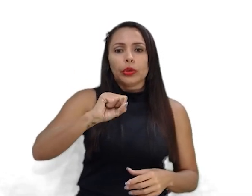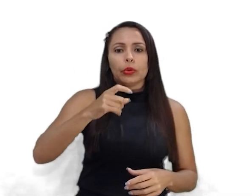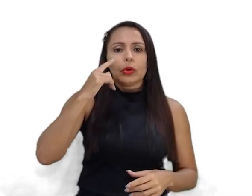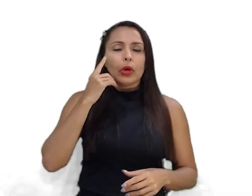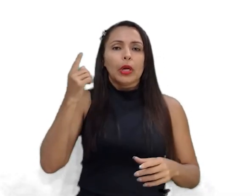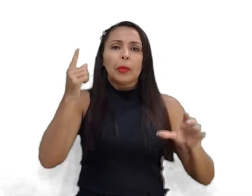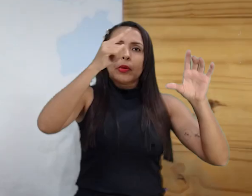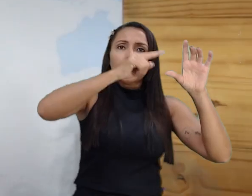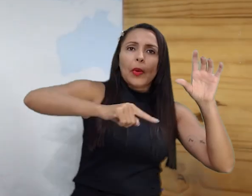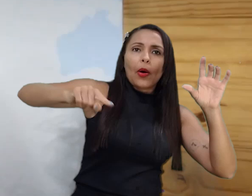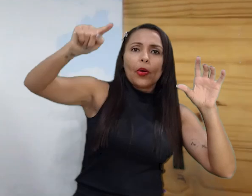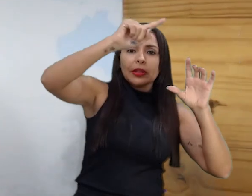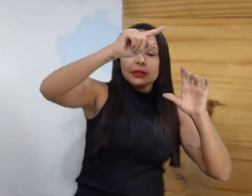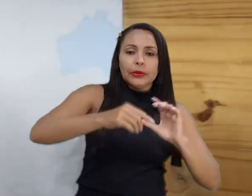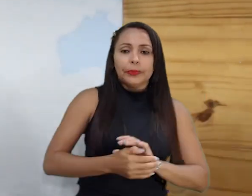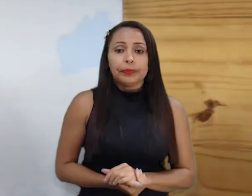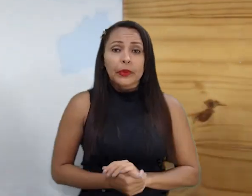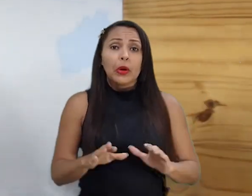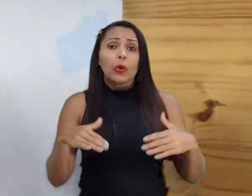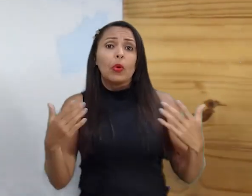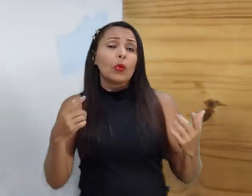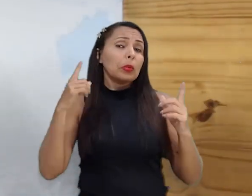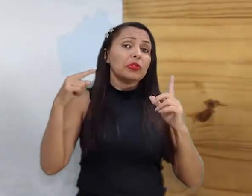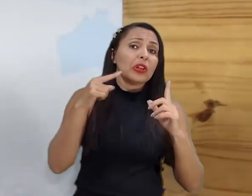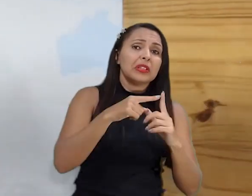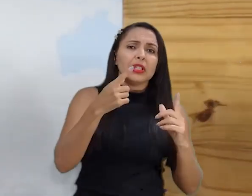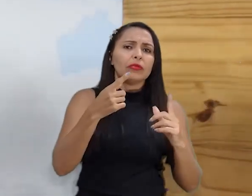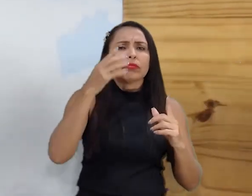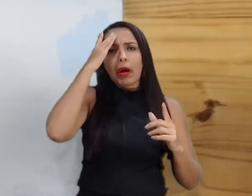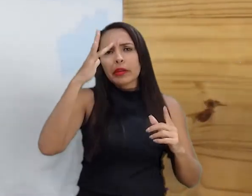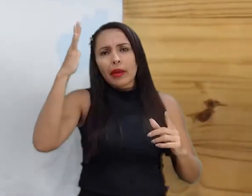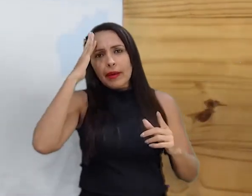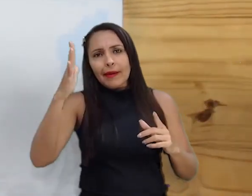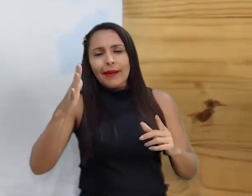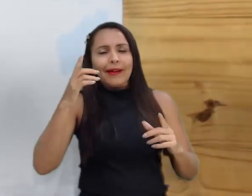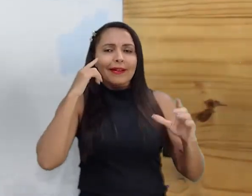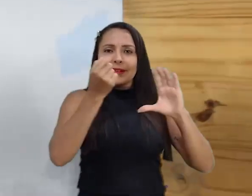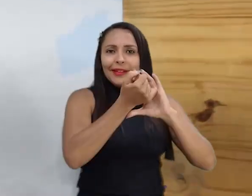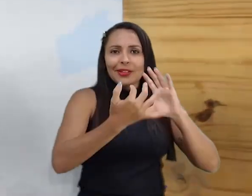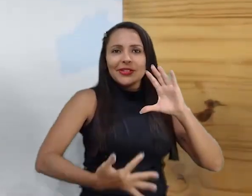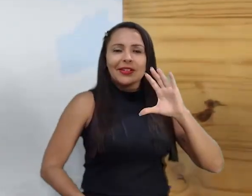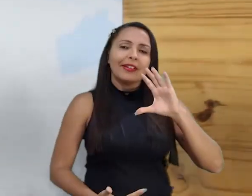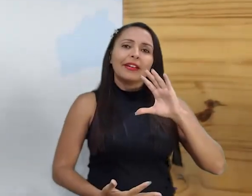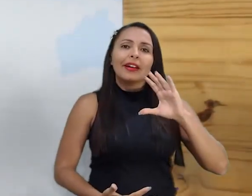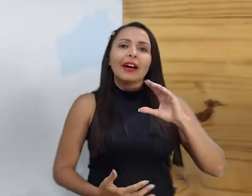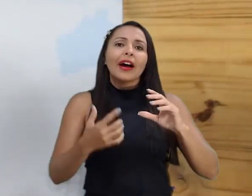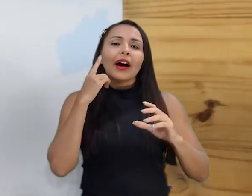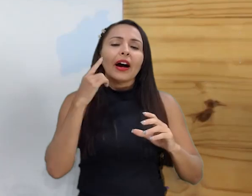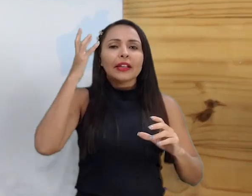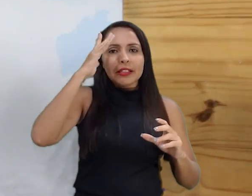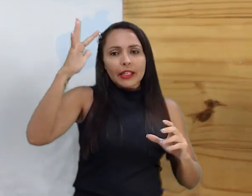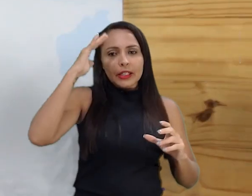a roda em cima. Qual era o objetivo? Qual era a ideia, né? A maior característica? A maior ideia, né,